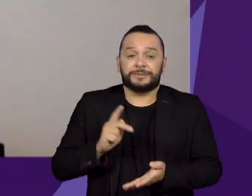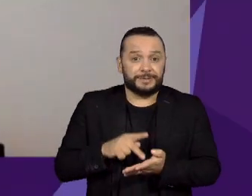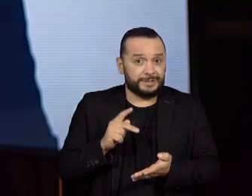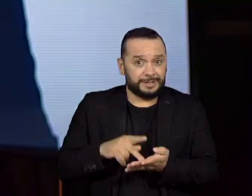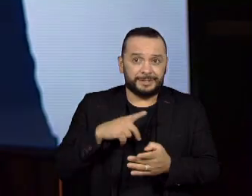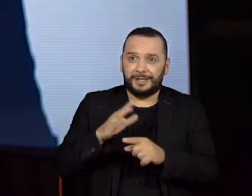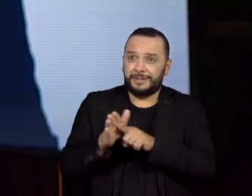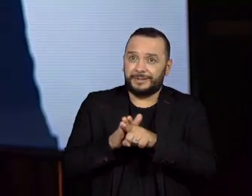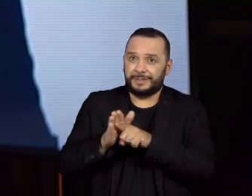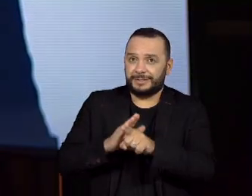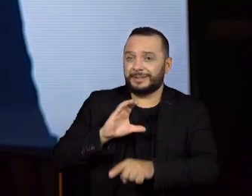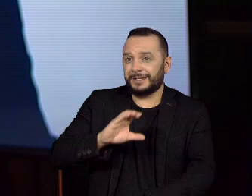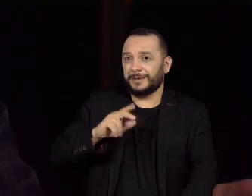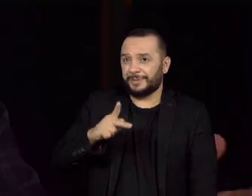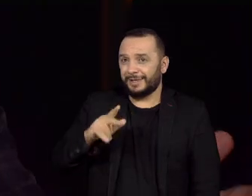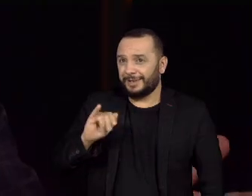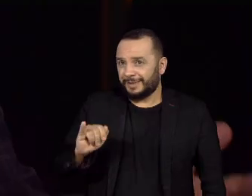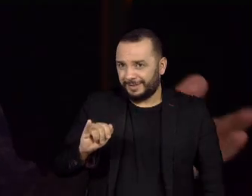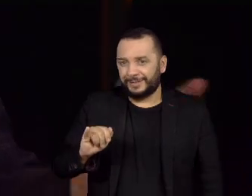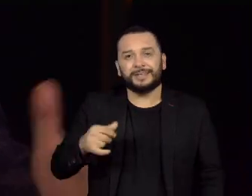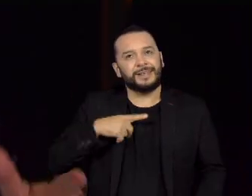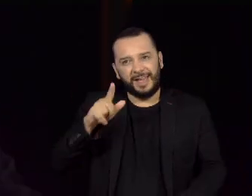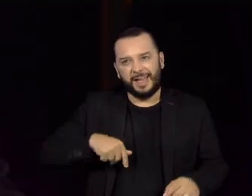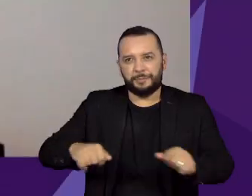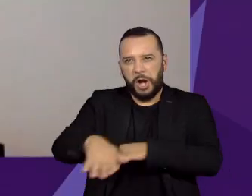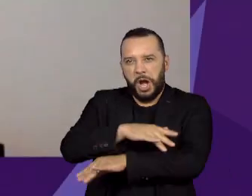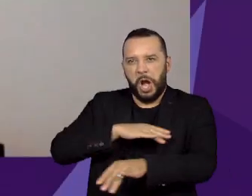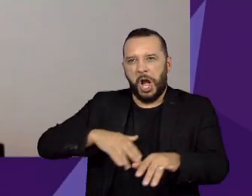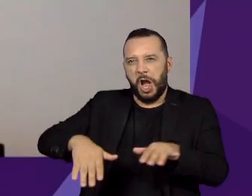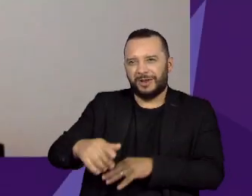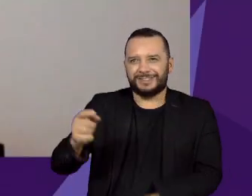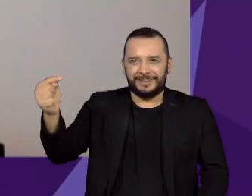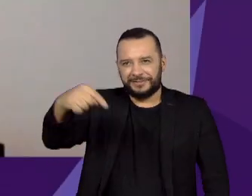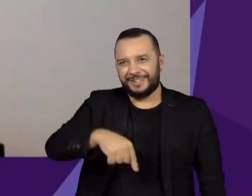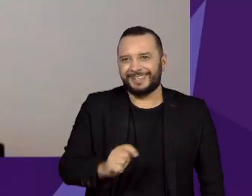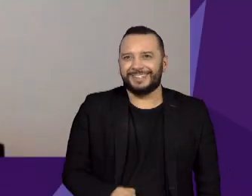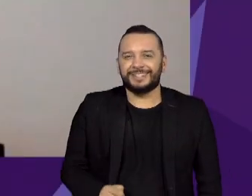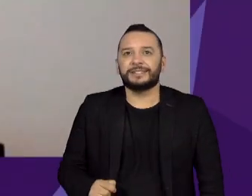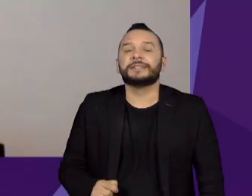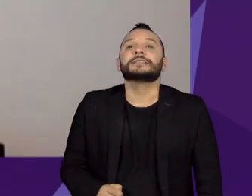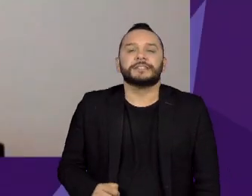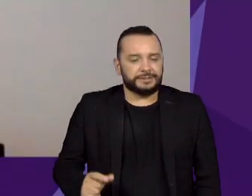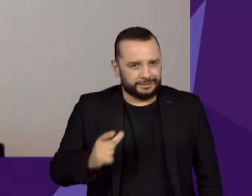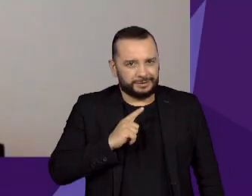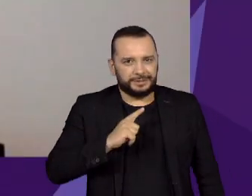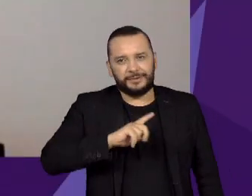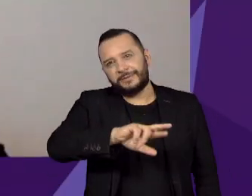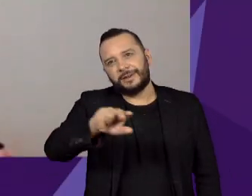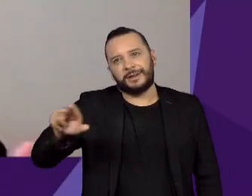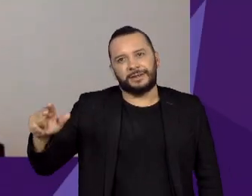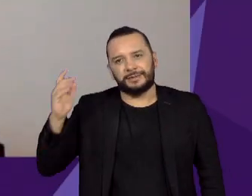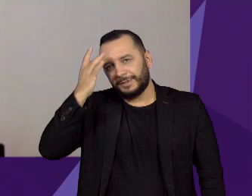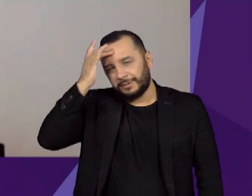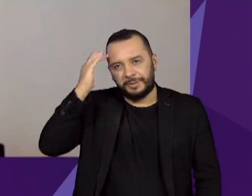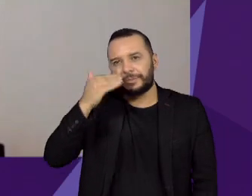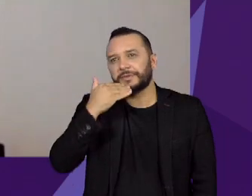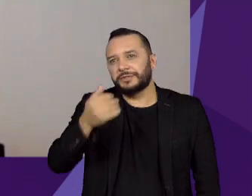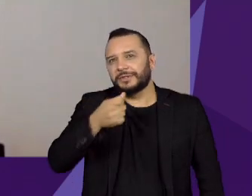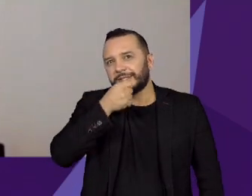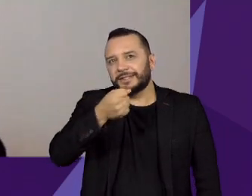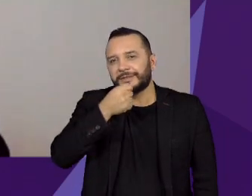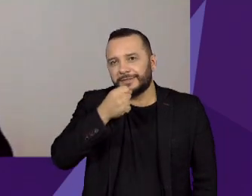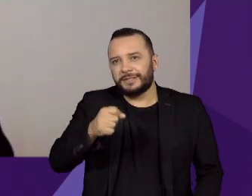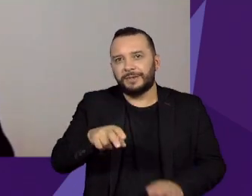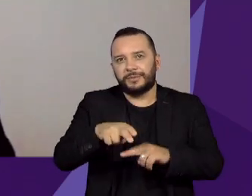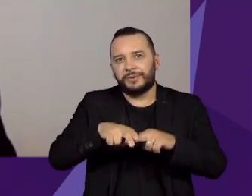É o fogo no parquinho, era o dia que você tinha que estar aqui. E todos esses veículos tinham me pedido entrevista por causa da CPI,